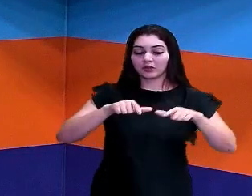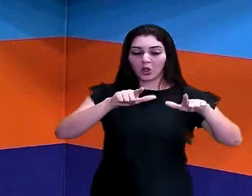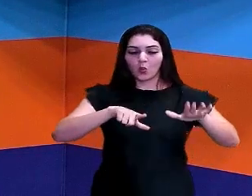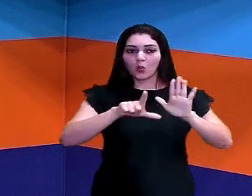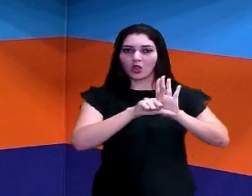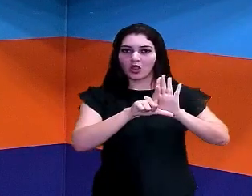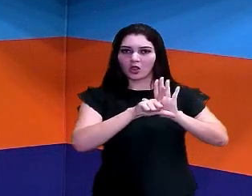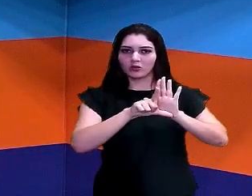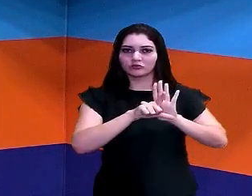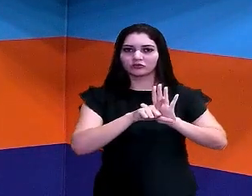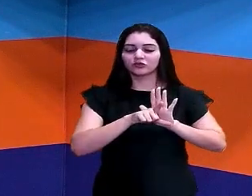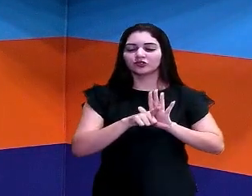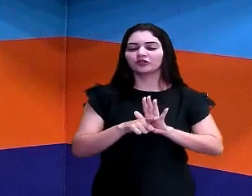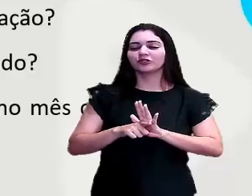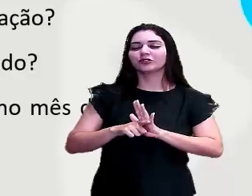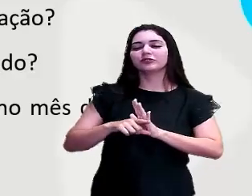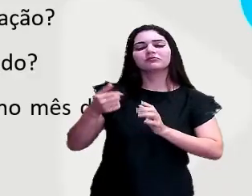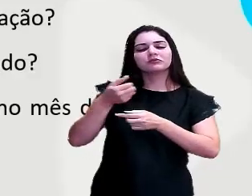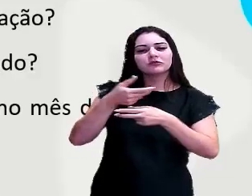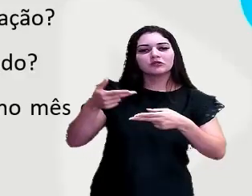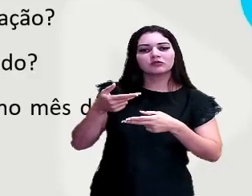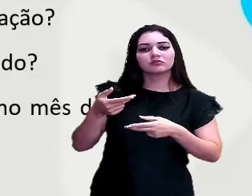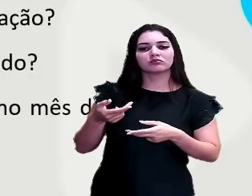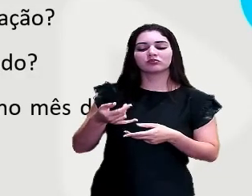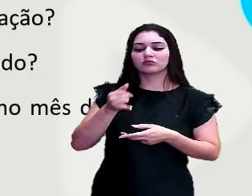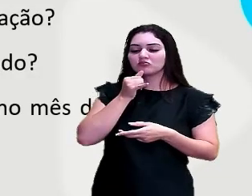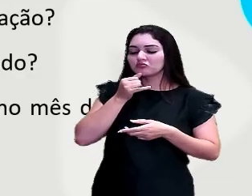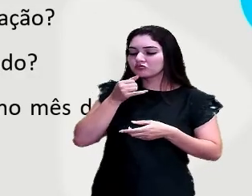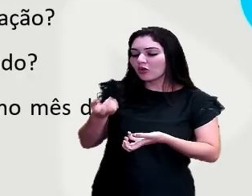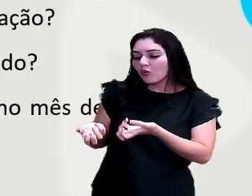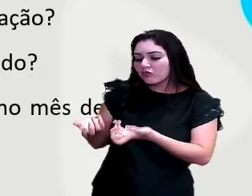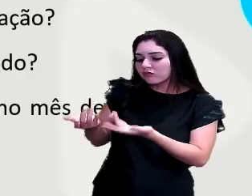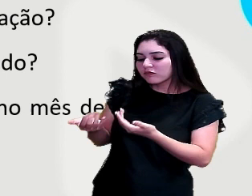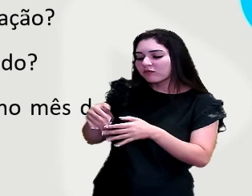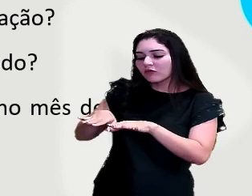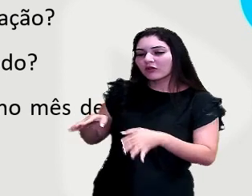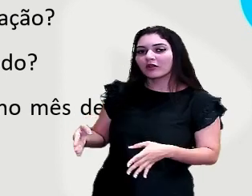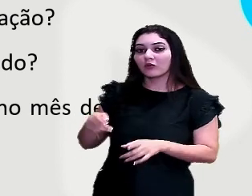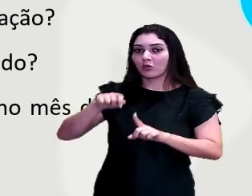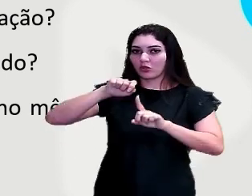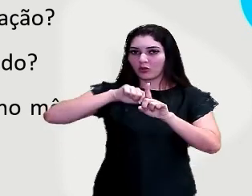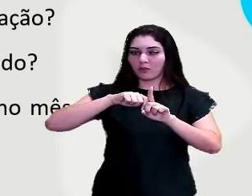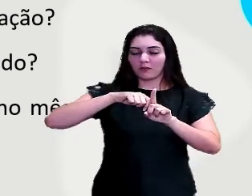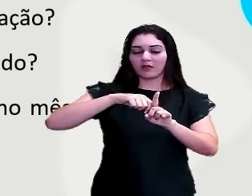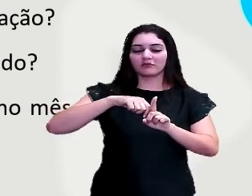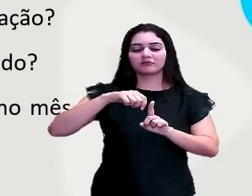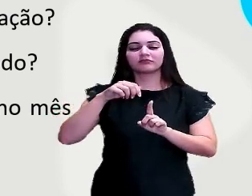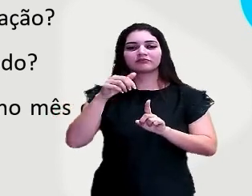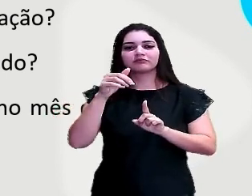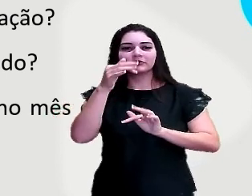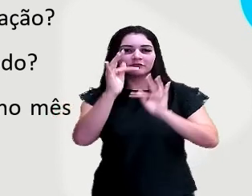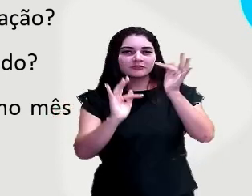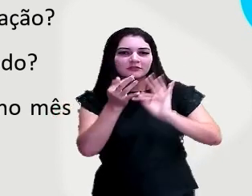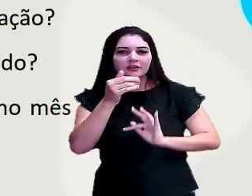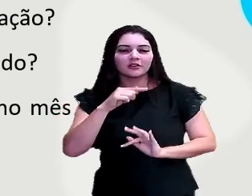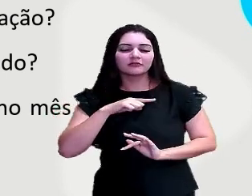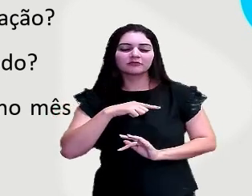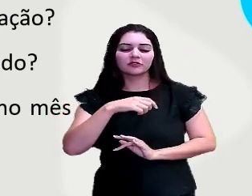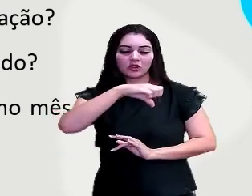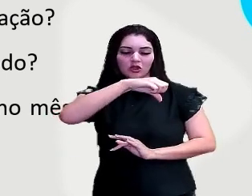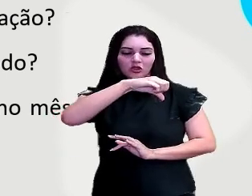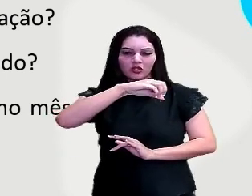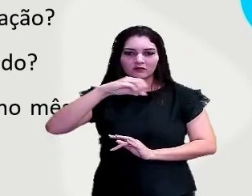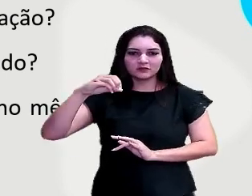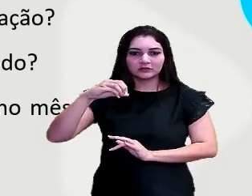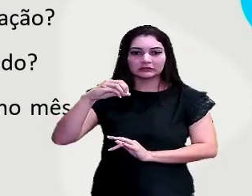de eletrodomésticos, um fogão que no mês de fevereiro custava R$ 900, passou a